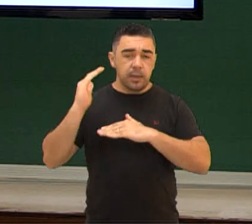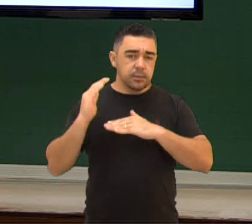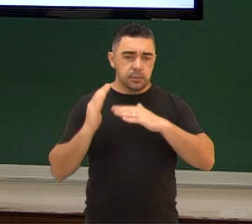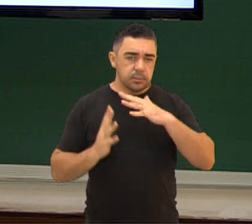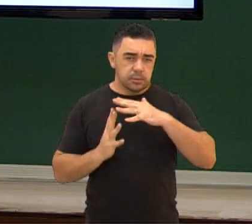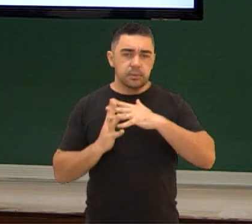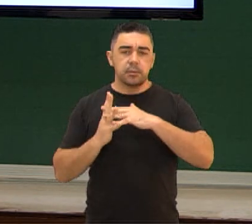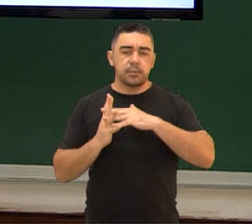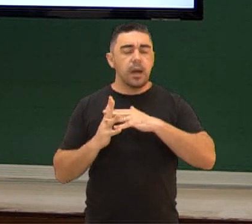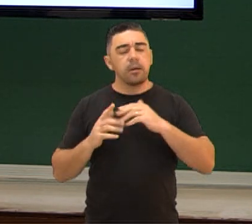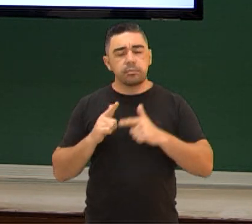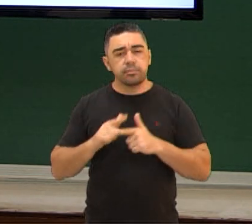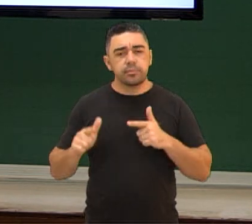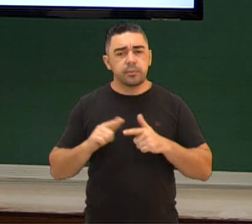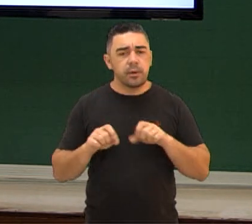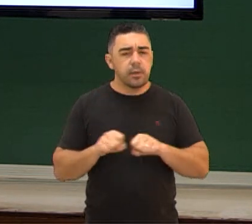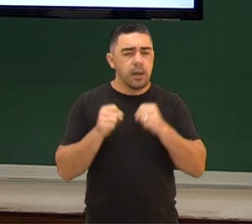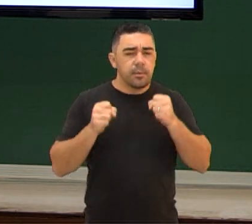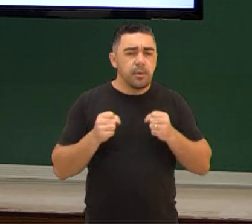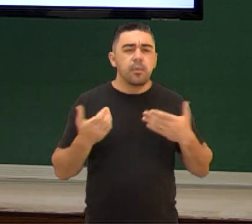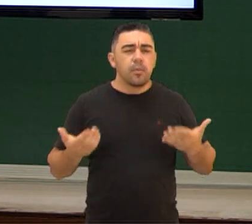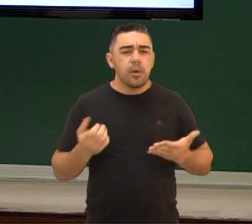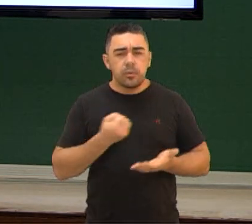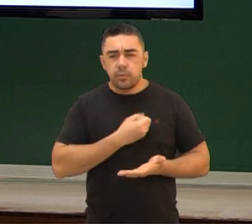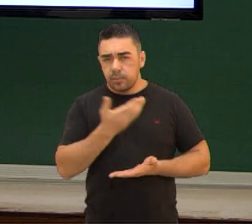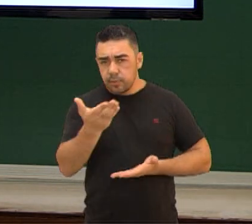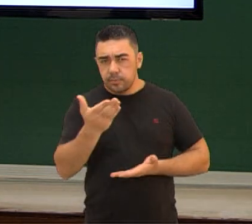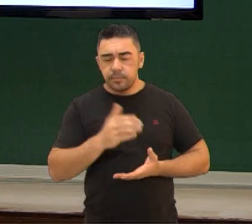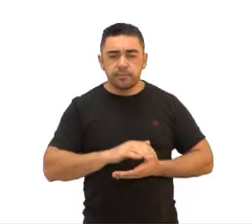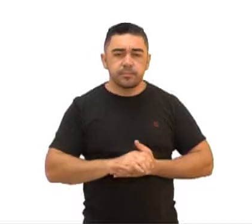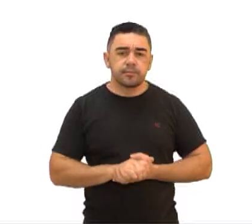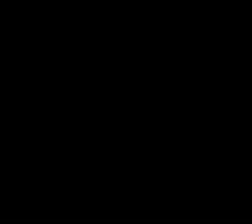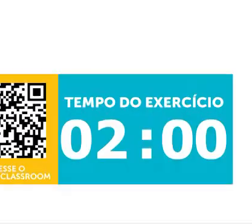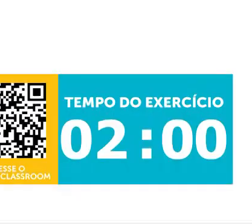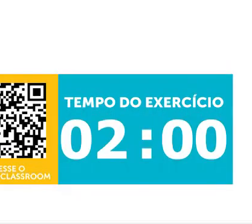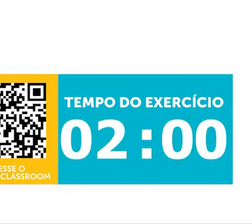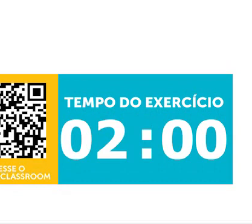e protege o circuito. Então, qual é o valor do fusível? Tempo para vocês fazerem.